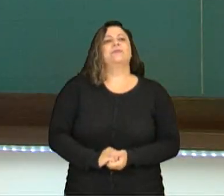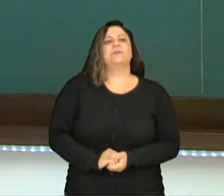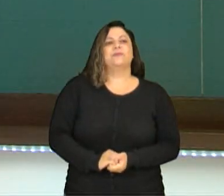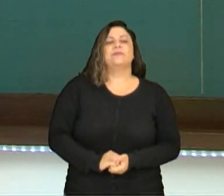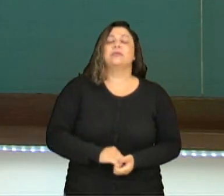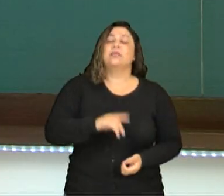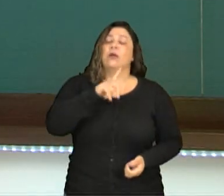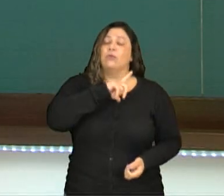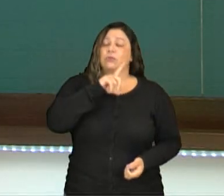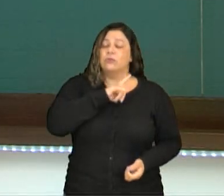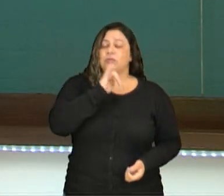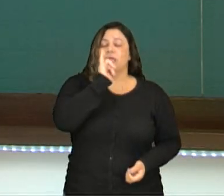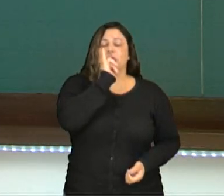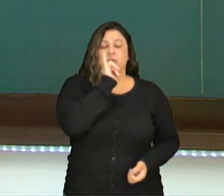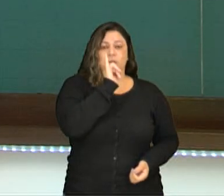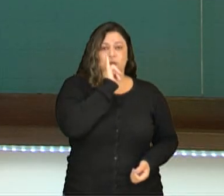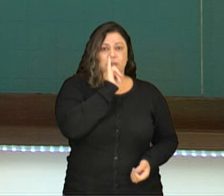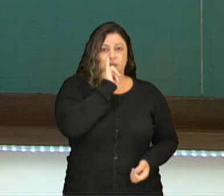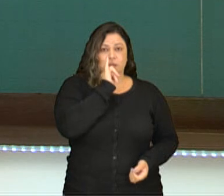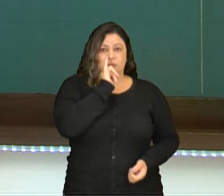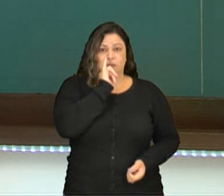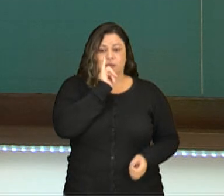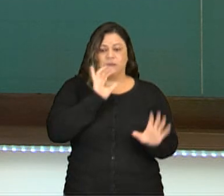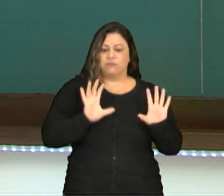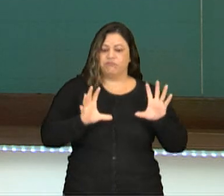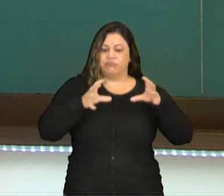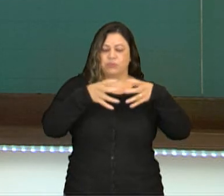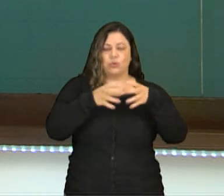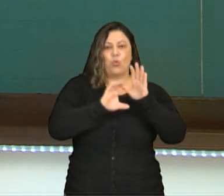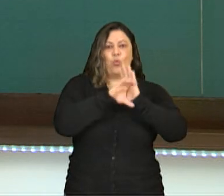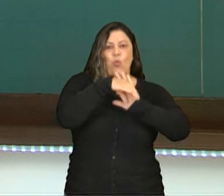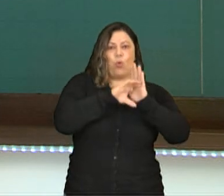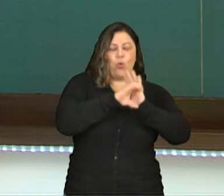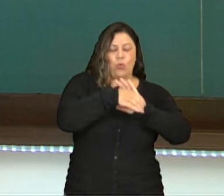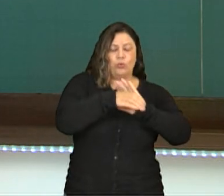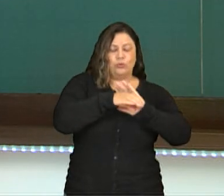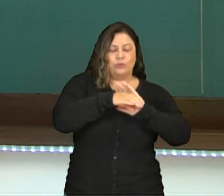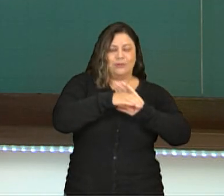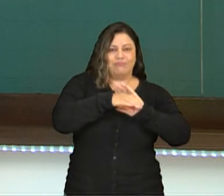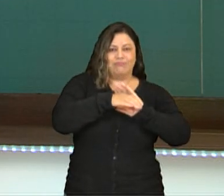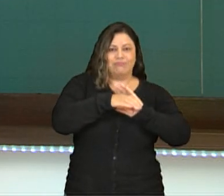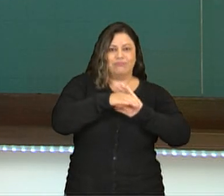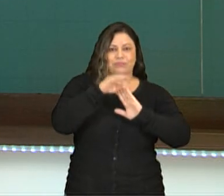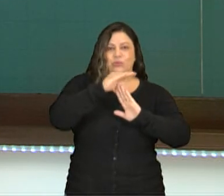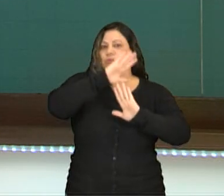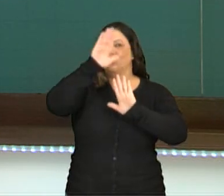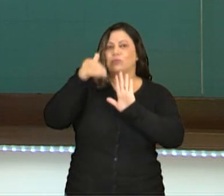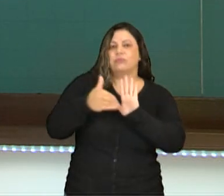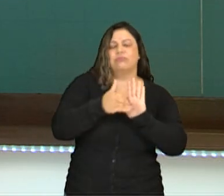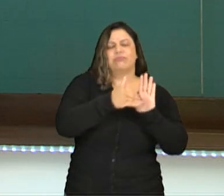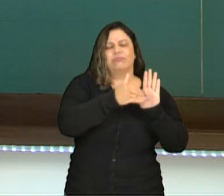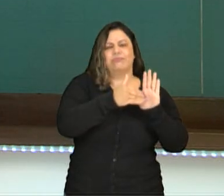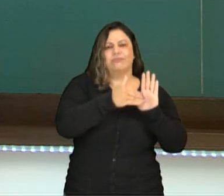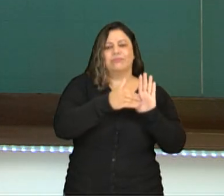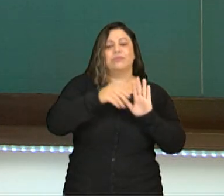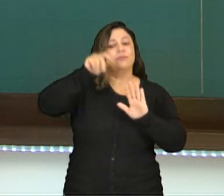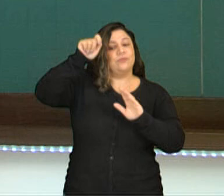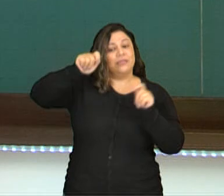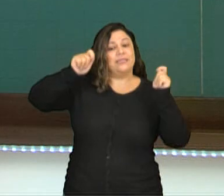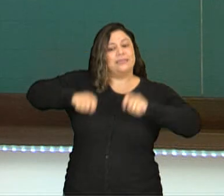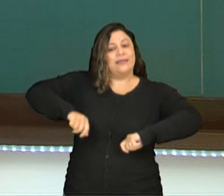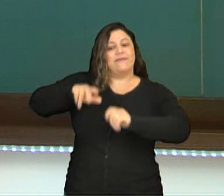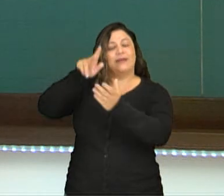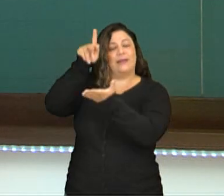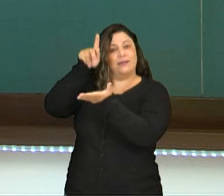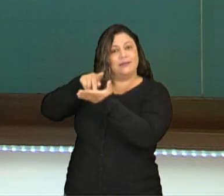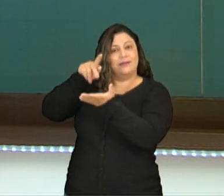por exemplo, que o universal é esse conceito geral. E ele se refere, por exemplo, a realidades, a